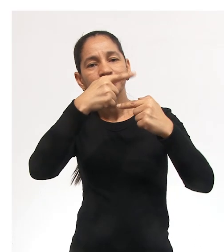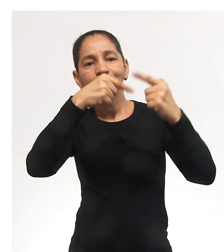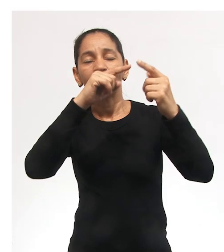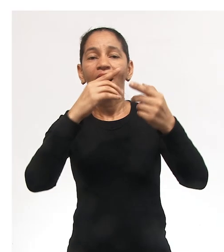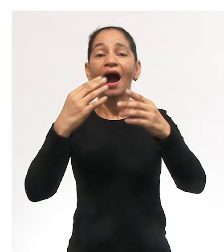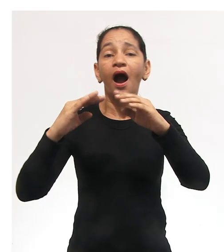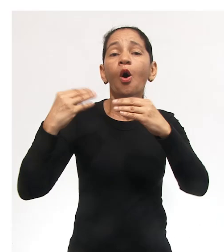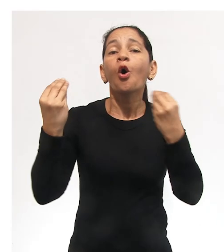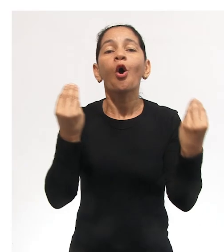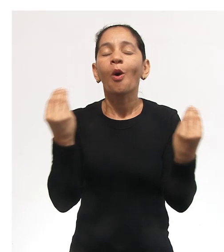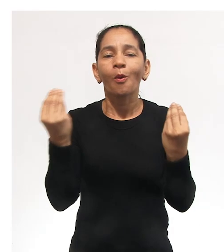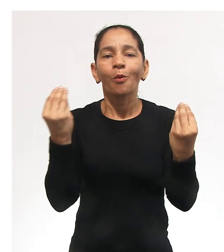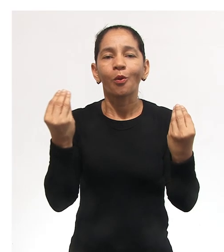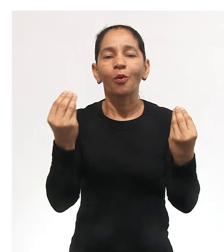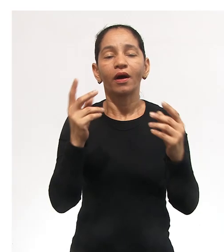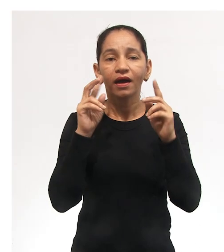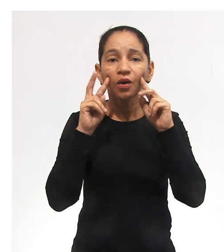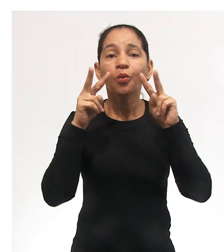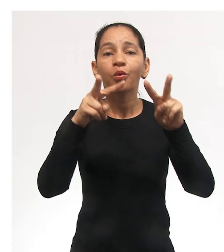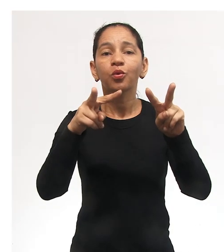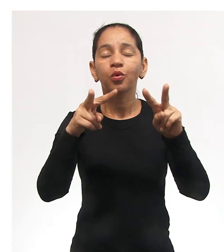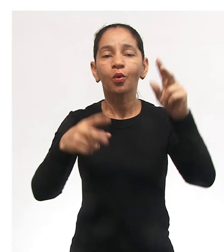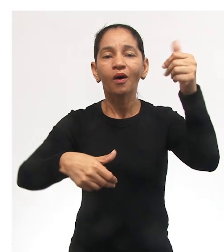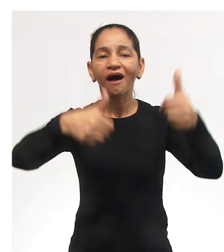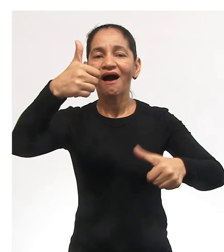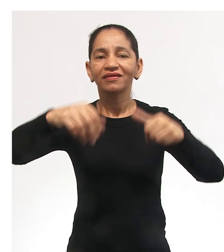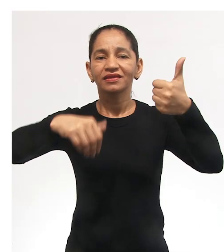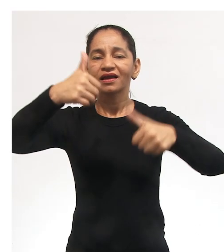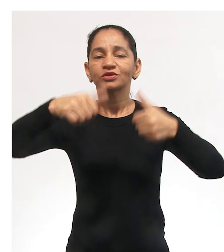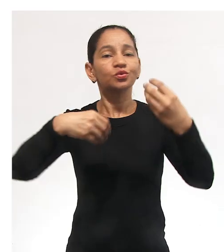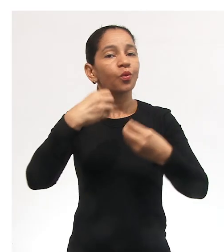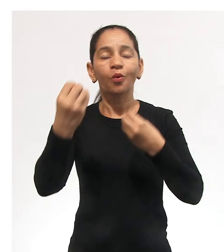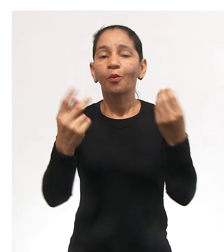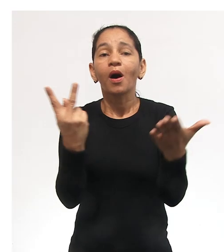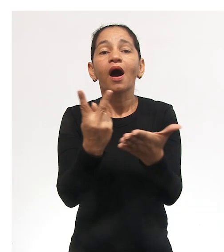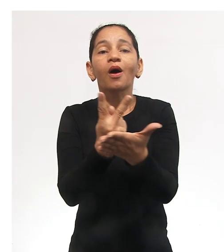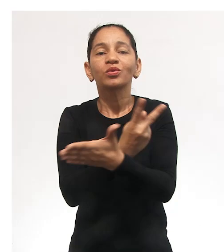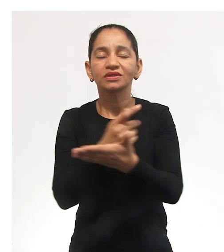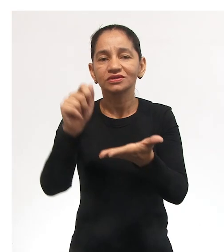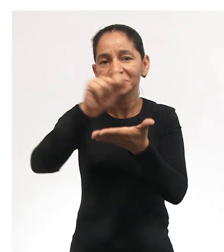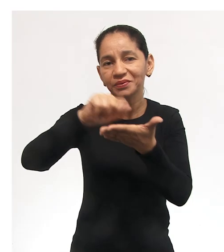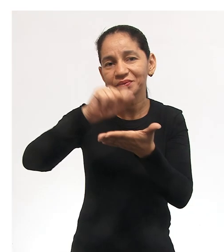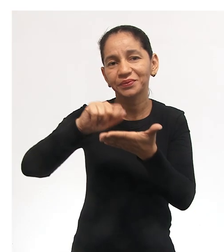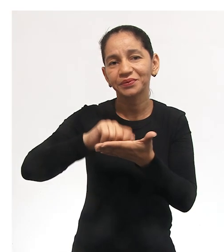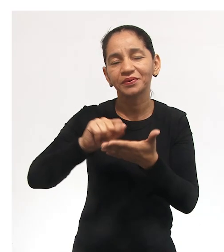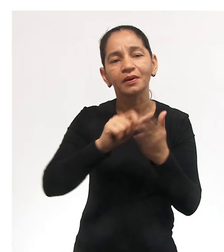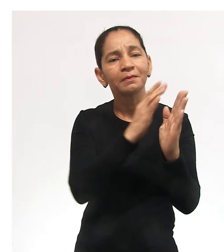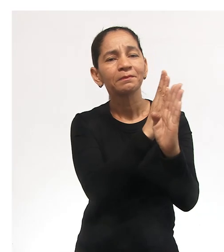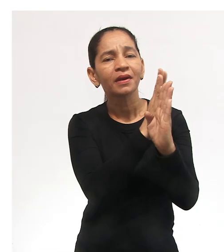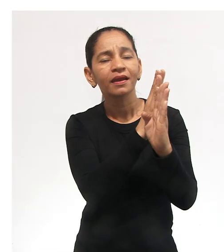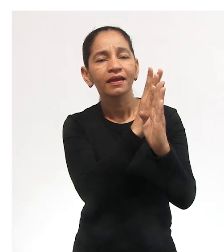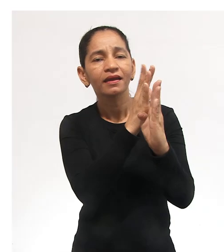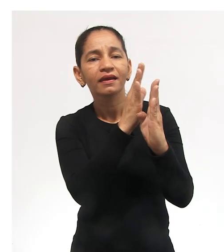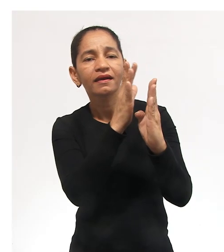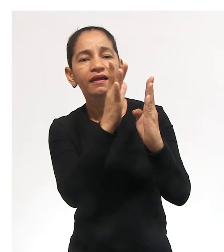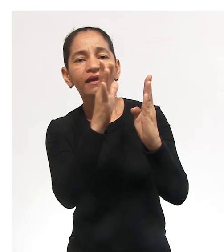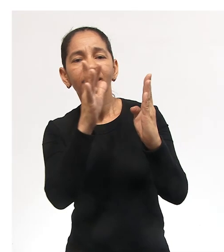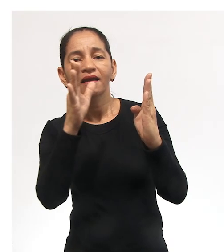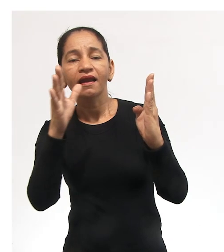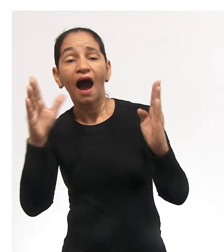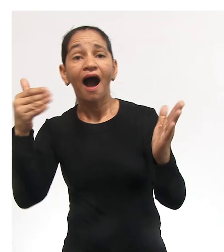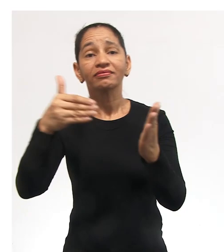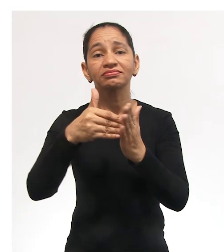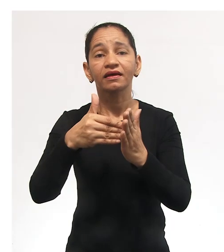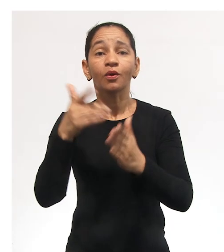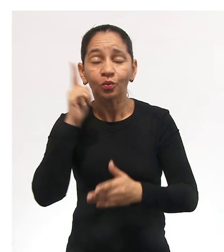ela tentou construir uma visualização desse processo aqui de escrita